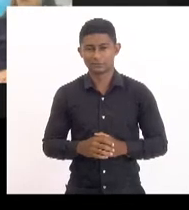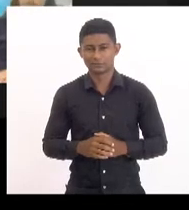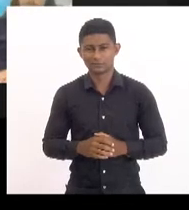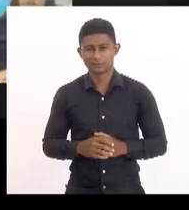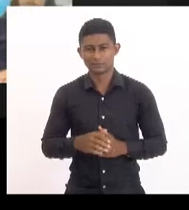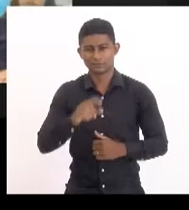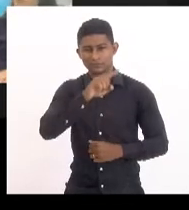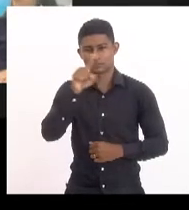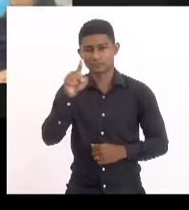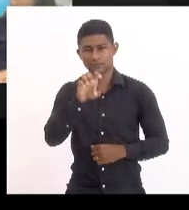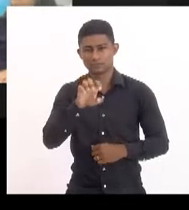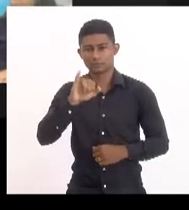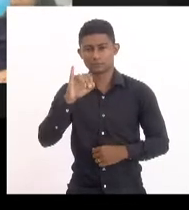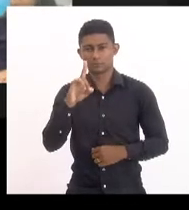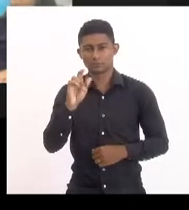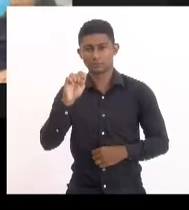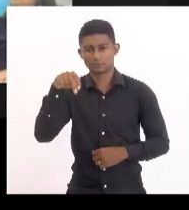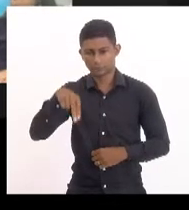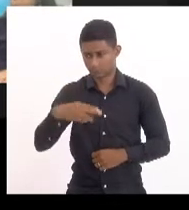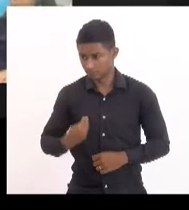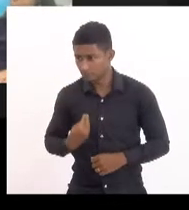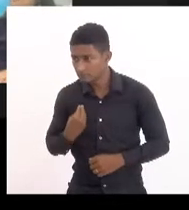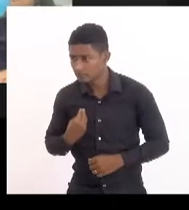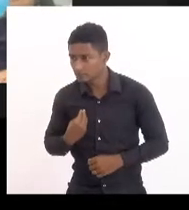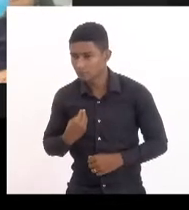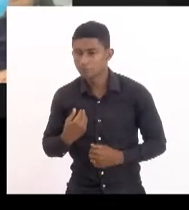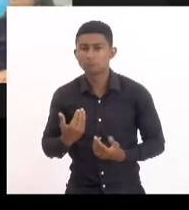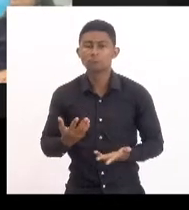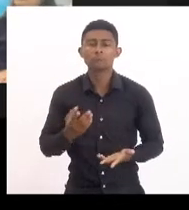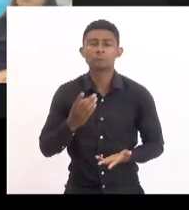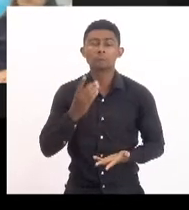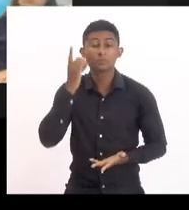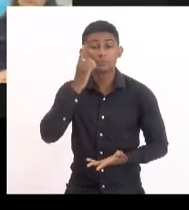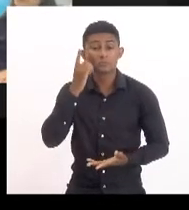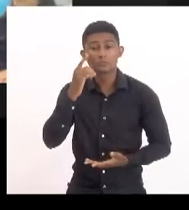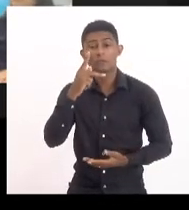Deputada Zeidan. Deputado Pedro Ricardo.